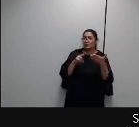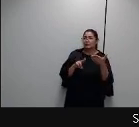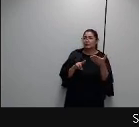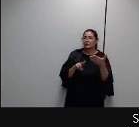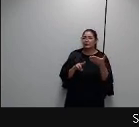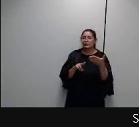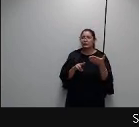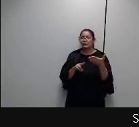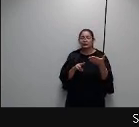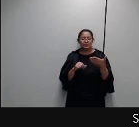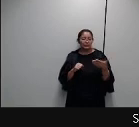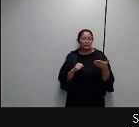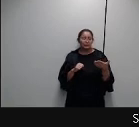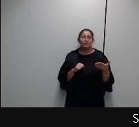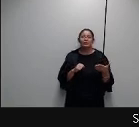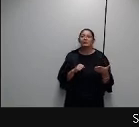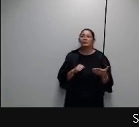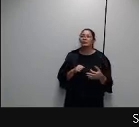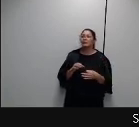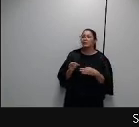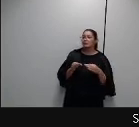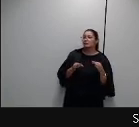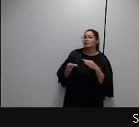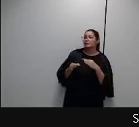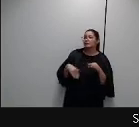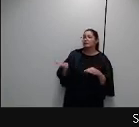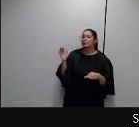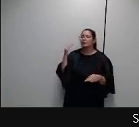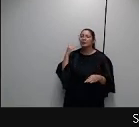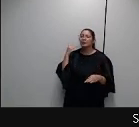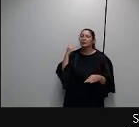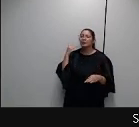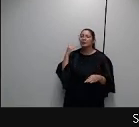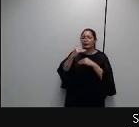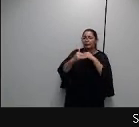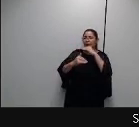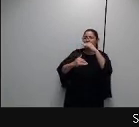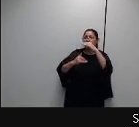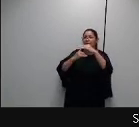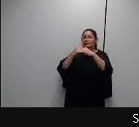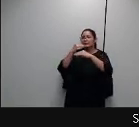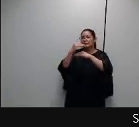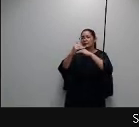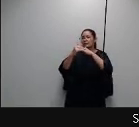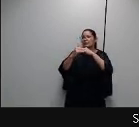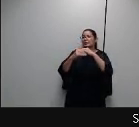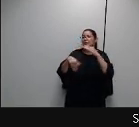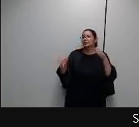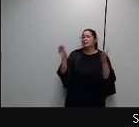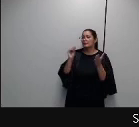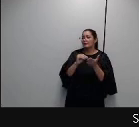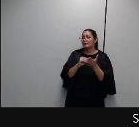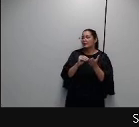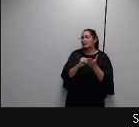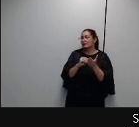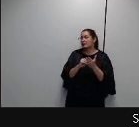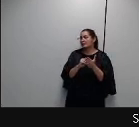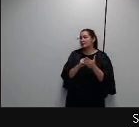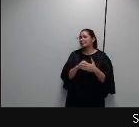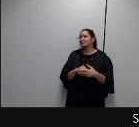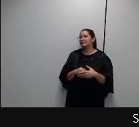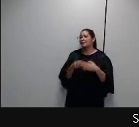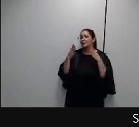aquilo que a jurisprudência construiu a nossa não consigo pressionar ele tem príncipe eu chamo atenção aqui para para